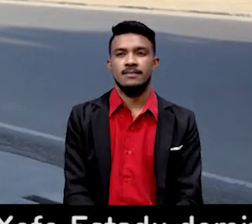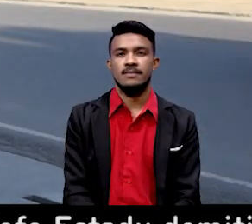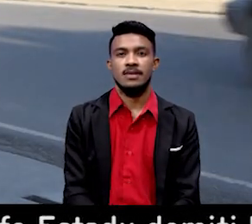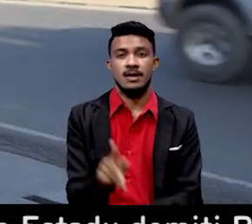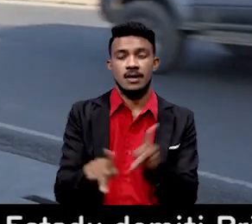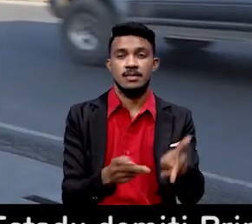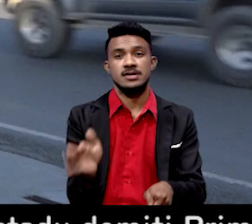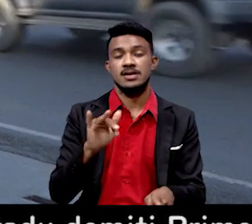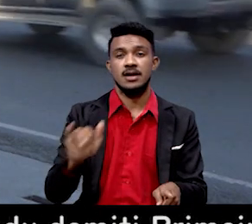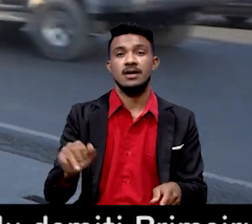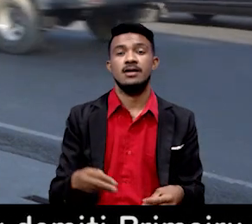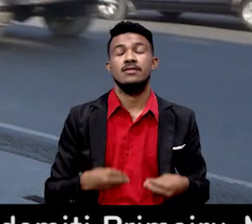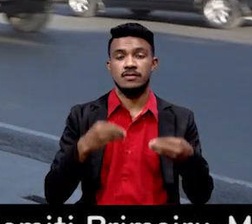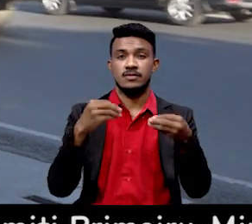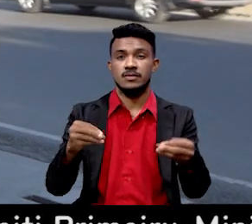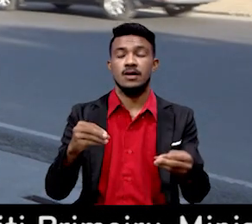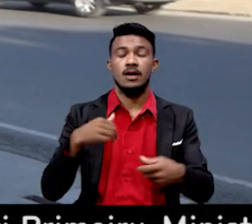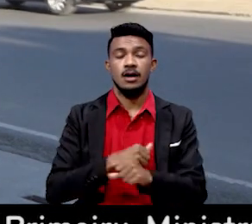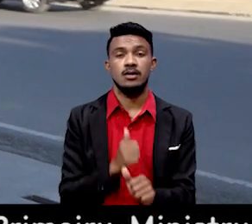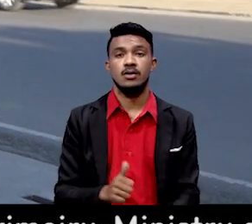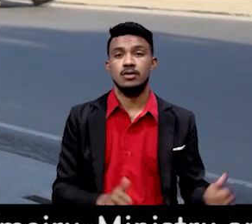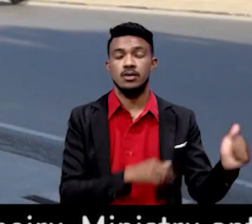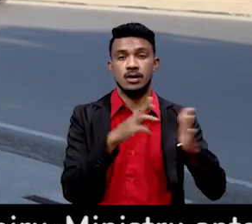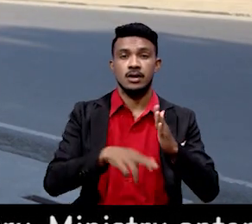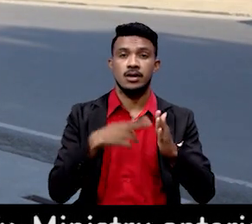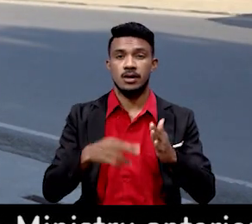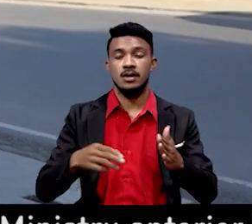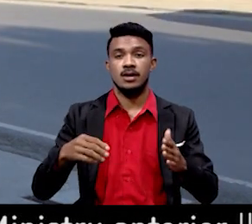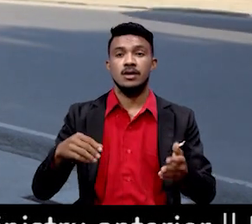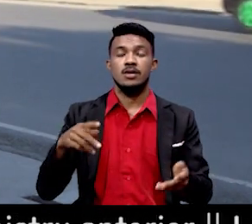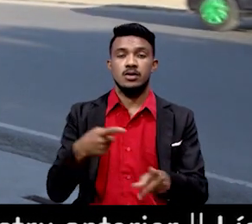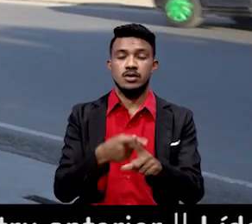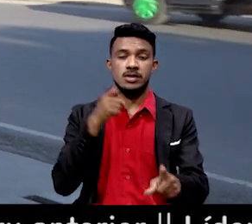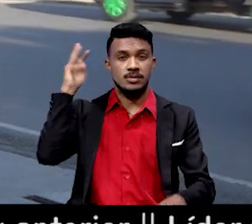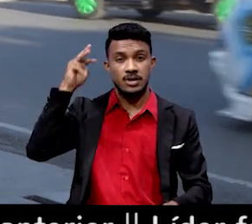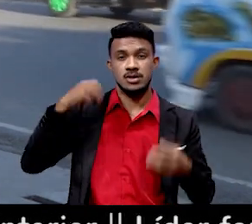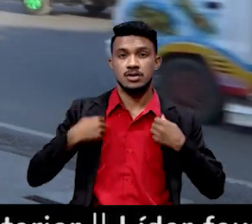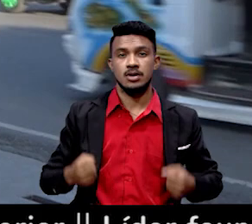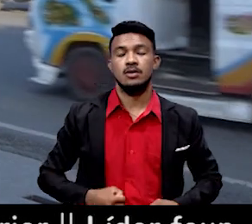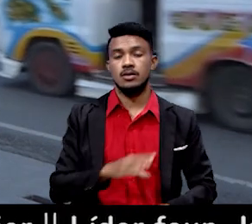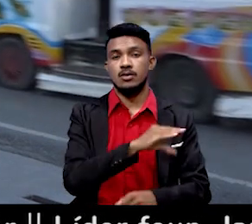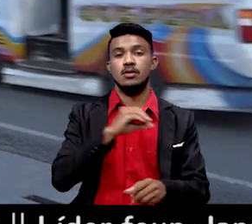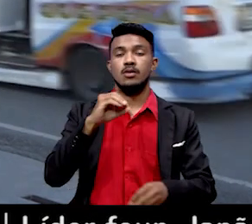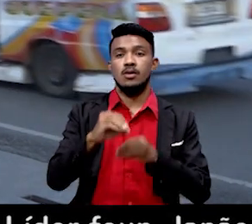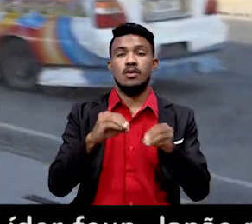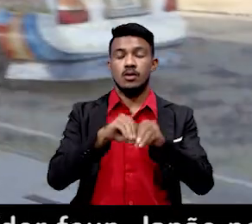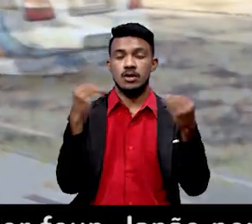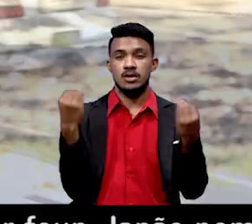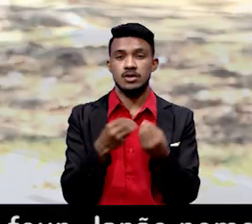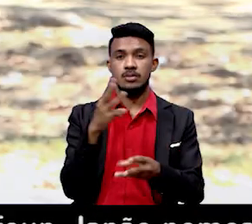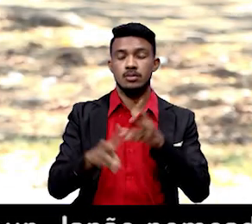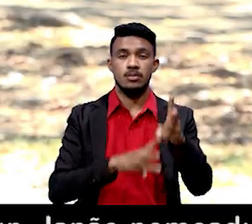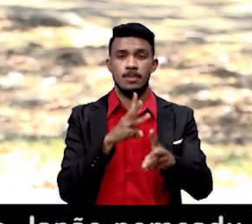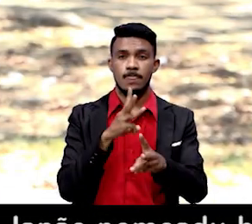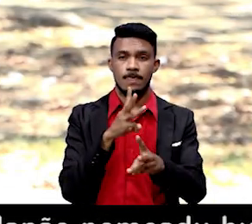Comunidade Sira atua prontidão a te cumprir na fata em medidas de prevenção no Ministério da Saúde, na Organização Mundial da Saúde. Ita,